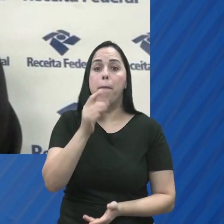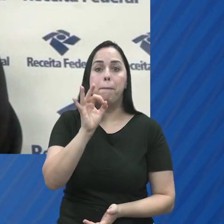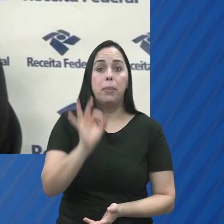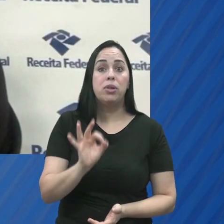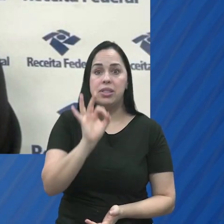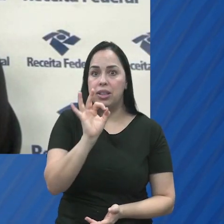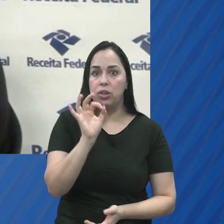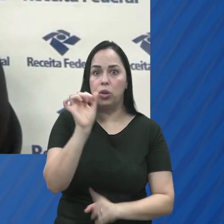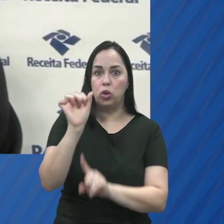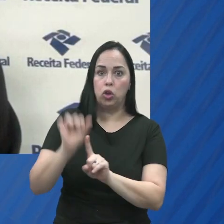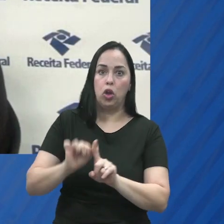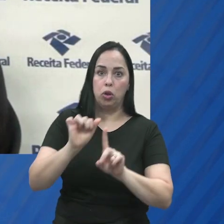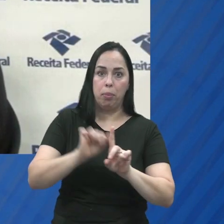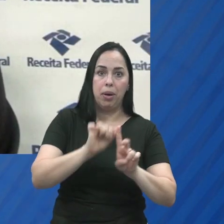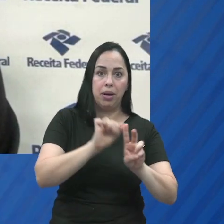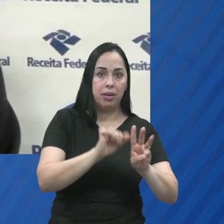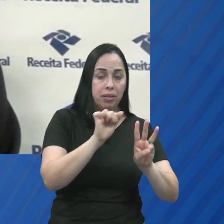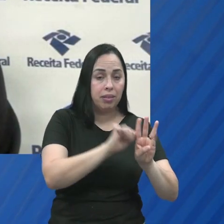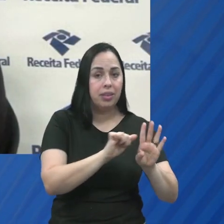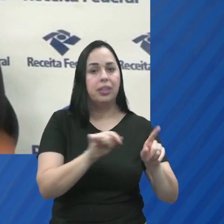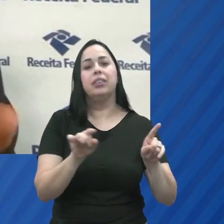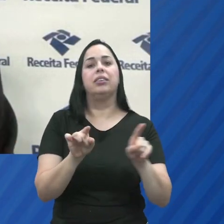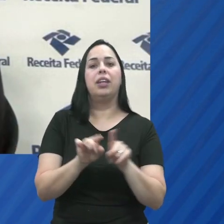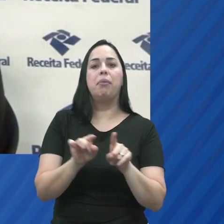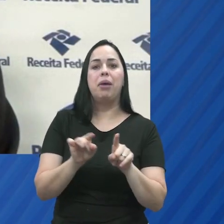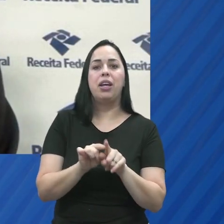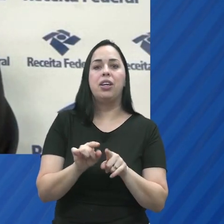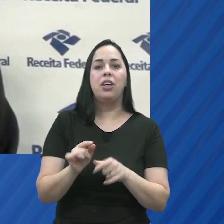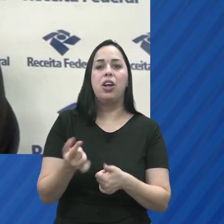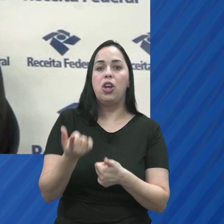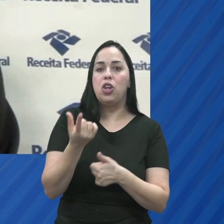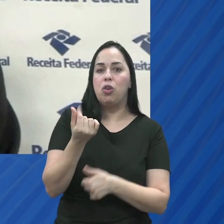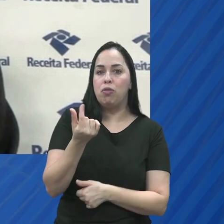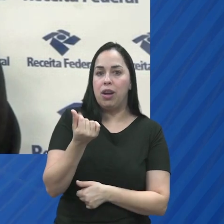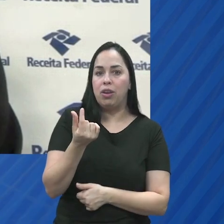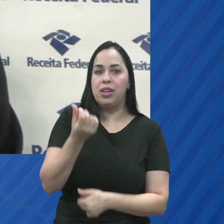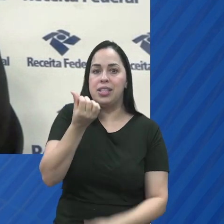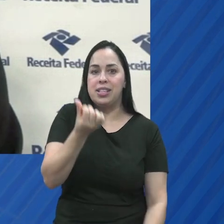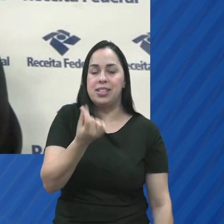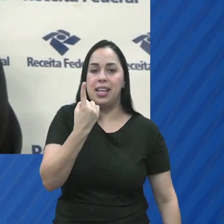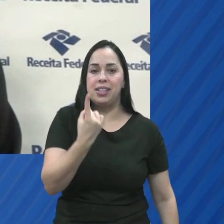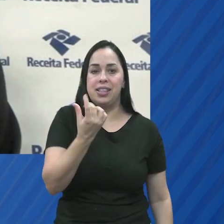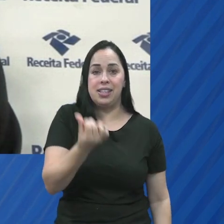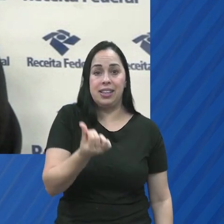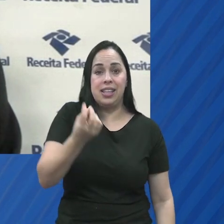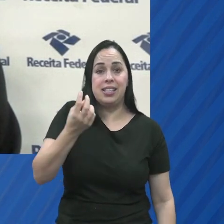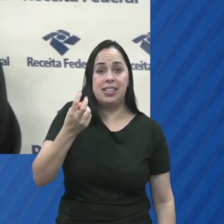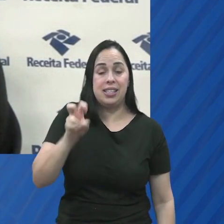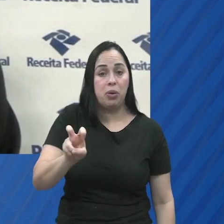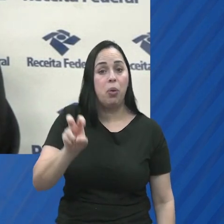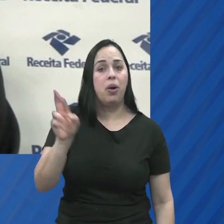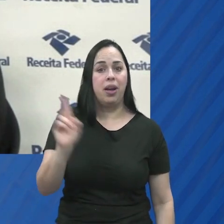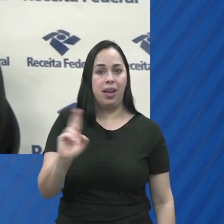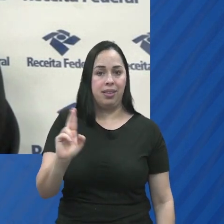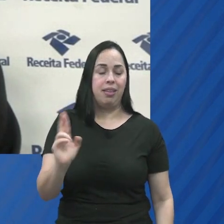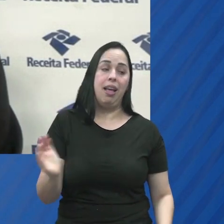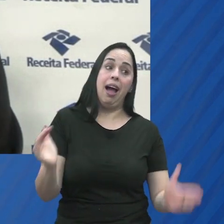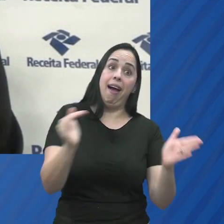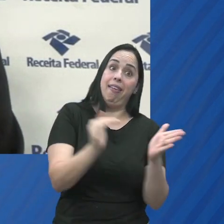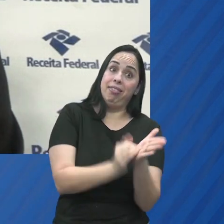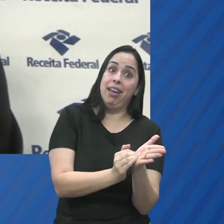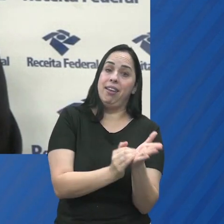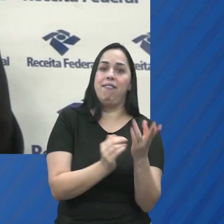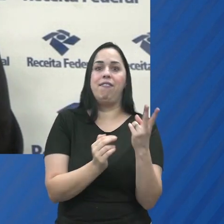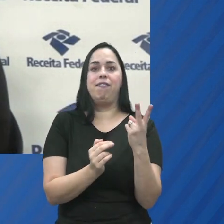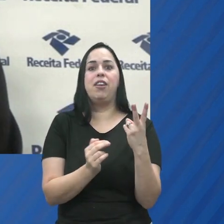de 1% ao mês sobre o imposto devido, sendo que o valor mínimo da multa é de R$ 165,74 e o valor máximo